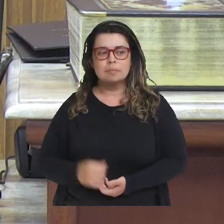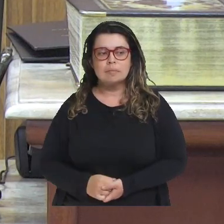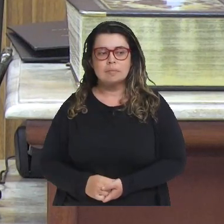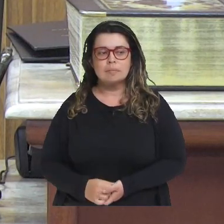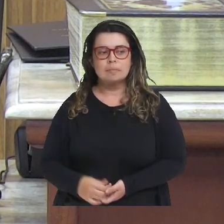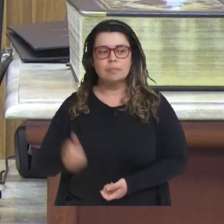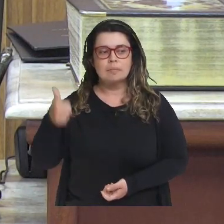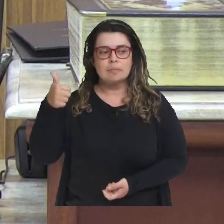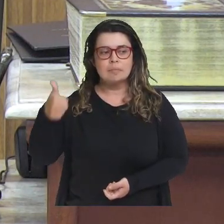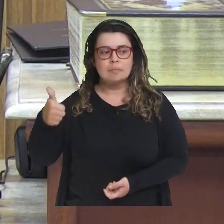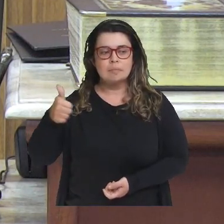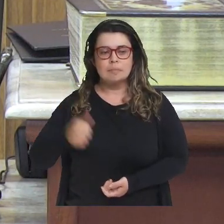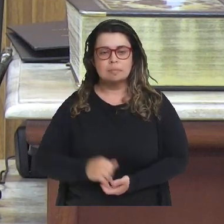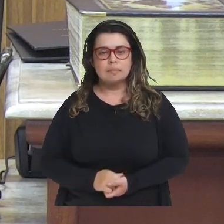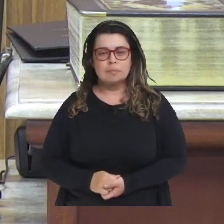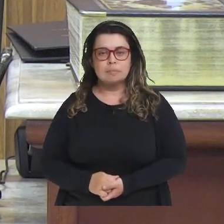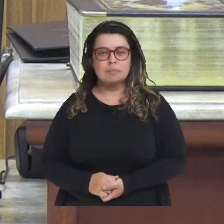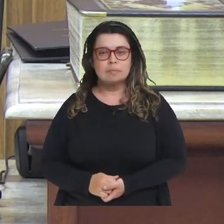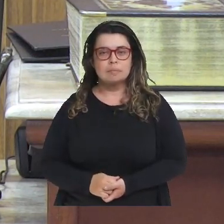Presente.